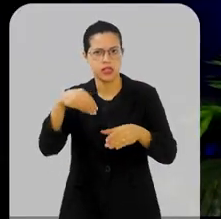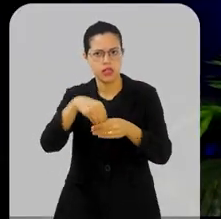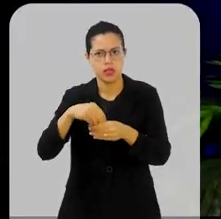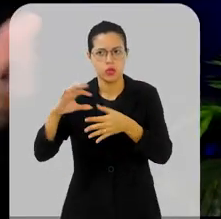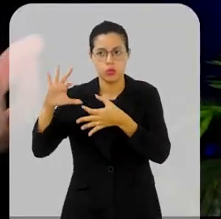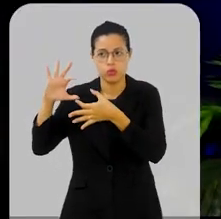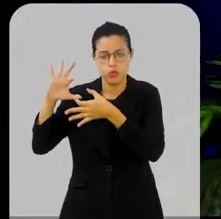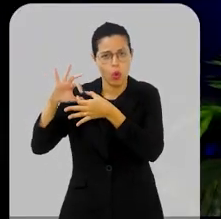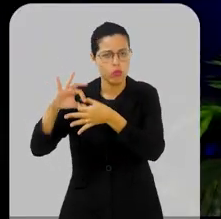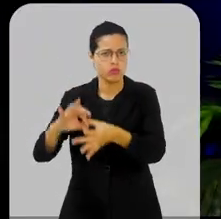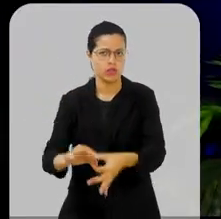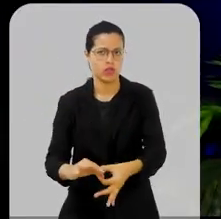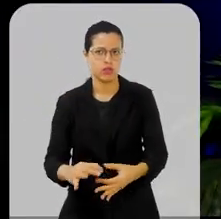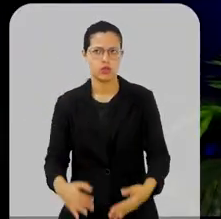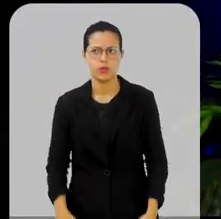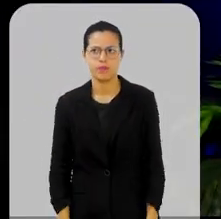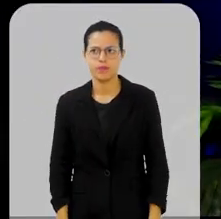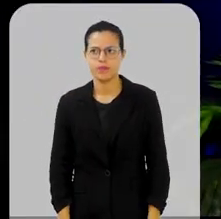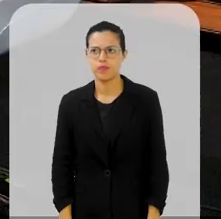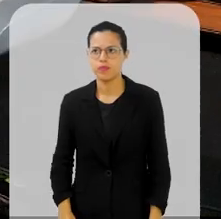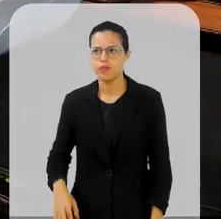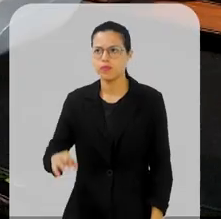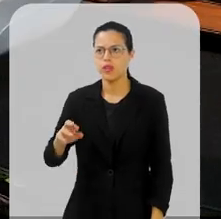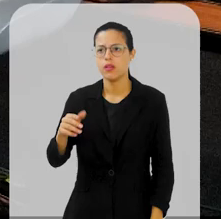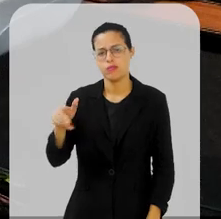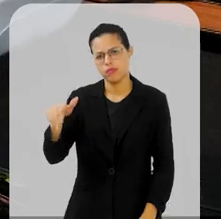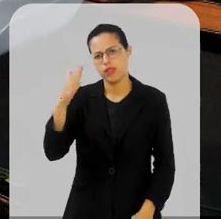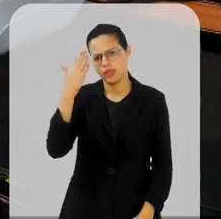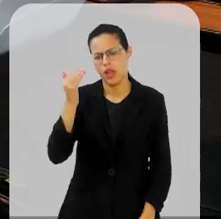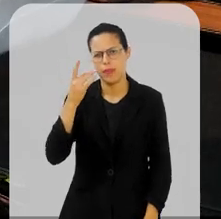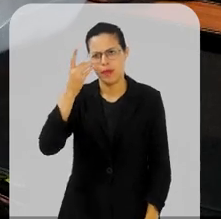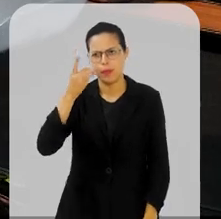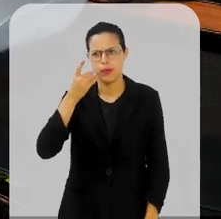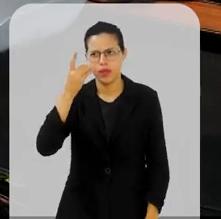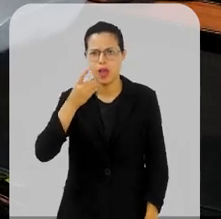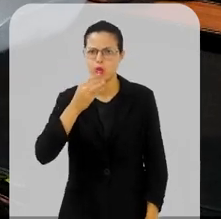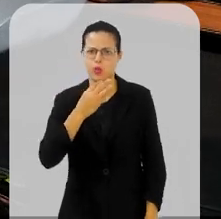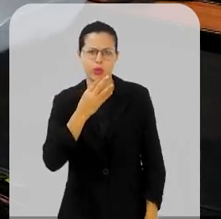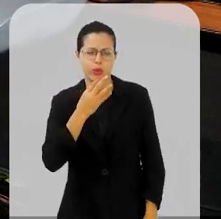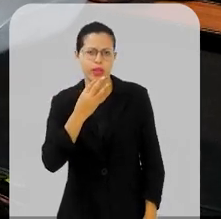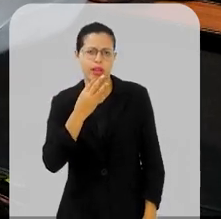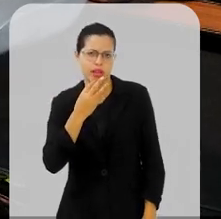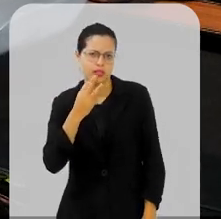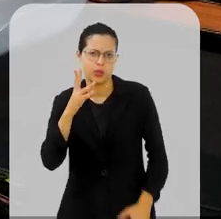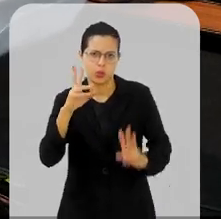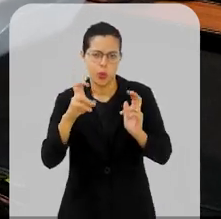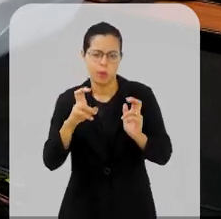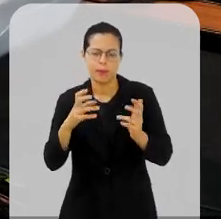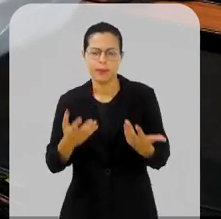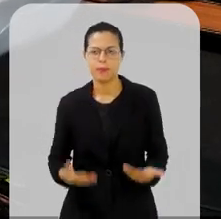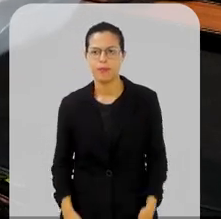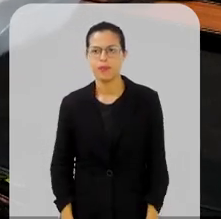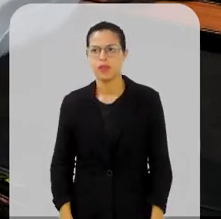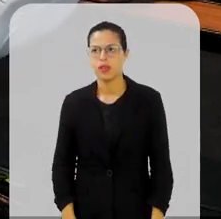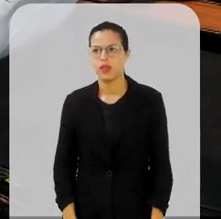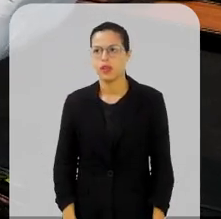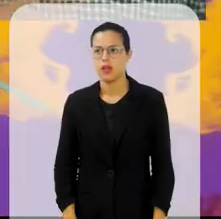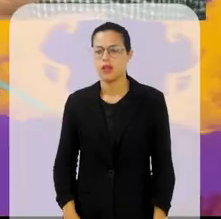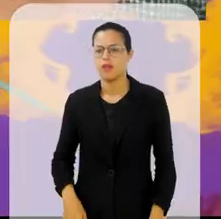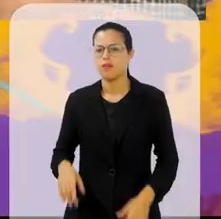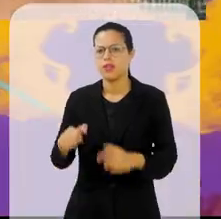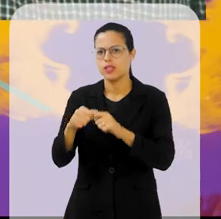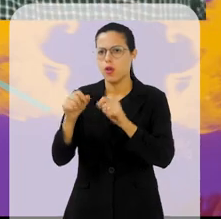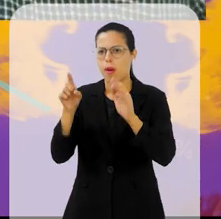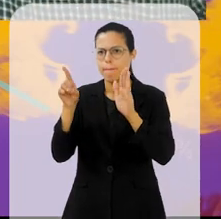dentro de um contexto mais amplo. Palavra de quem sabe, né, Wagner? Deputado, com certeza. Conhece bem sobre a matéria. Se